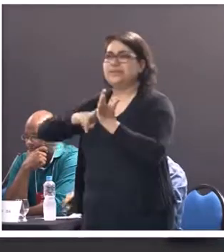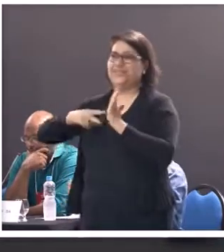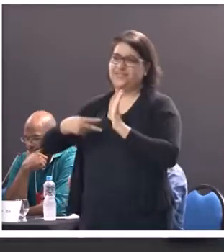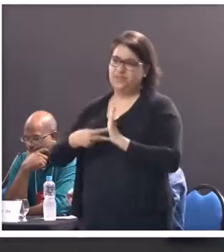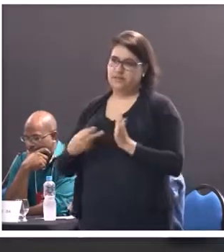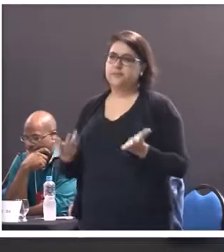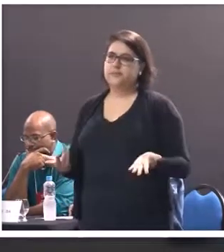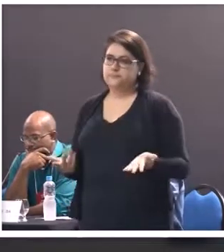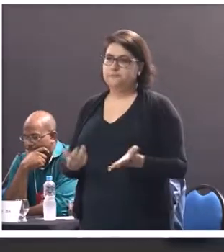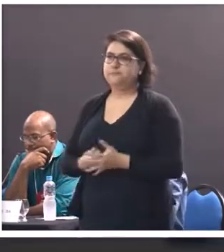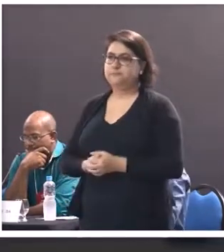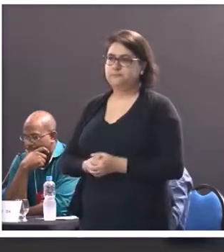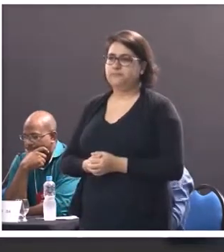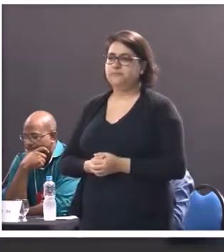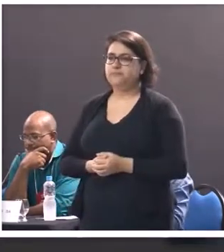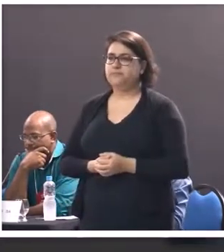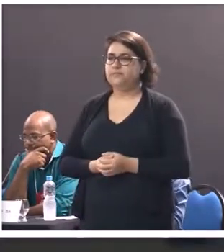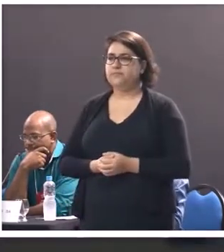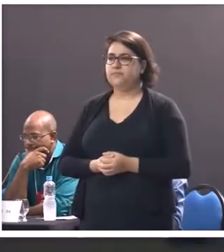significado.